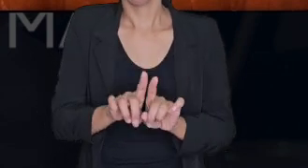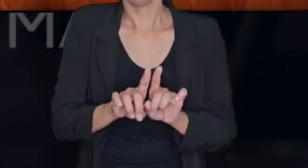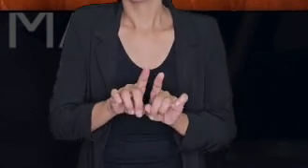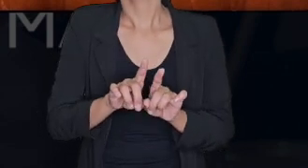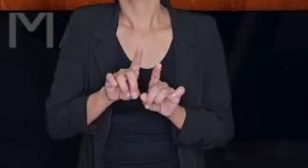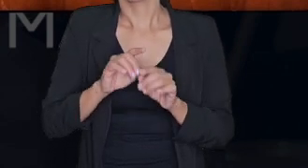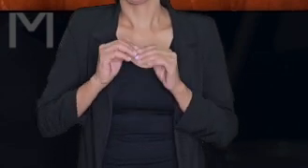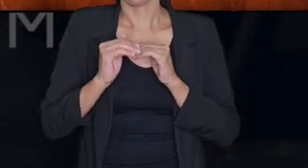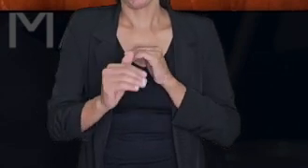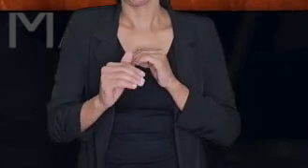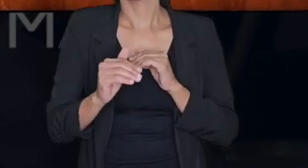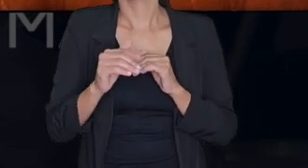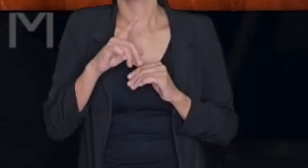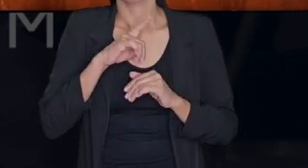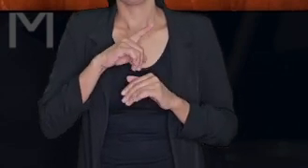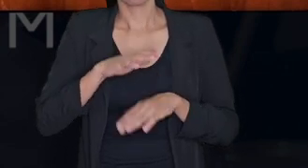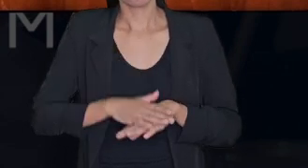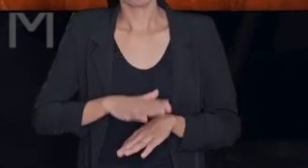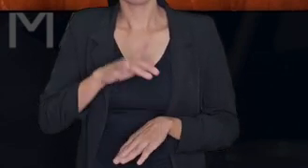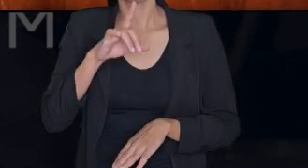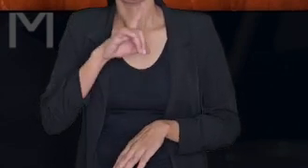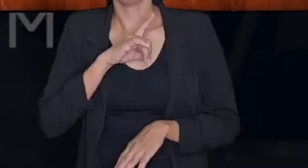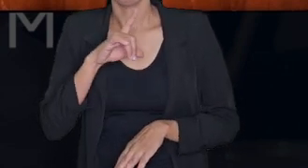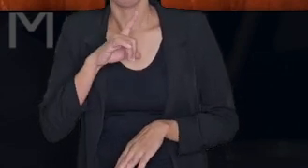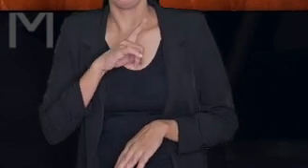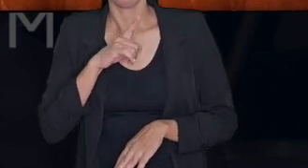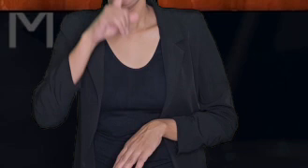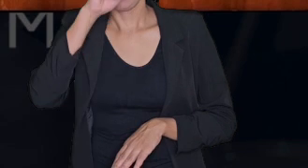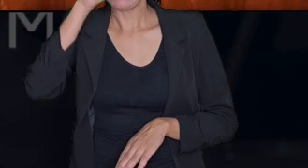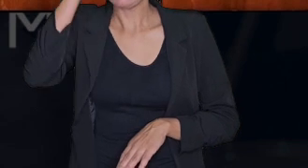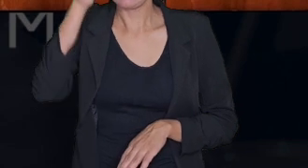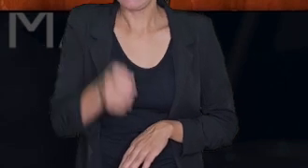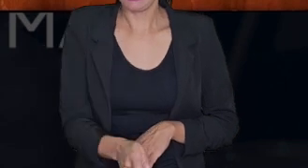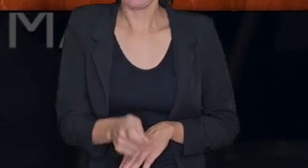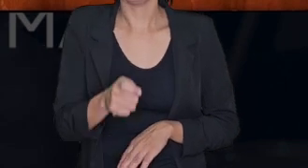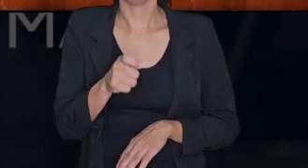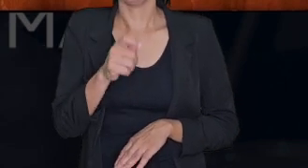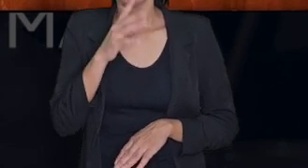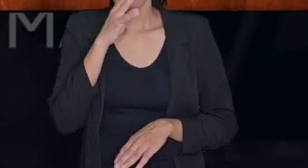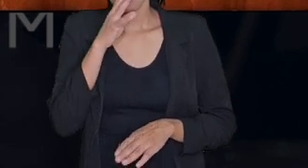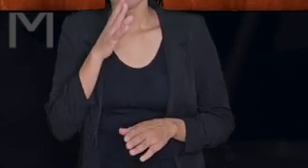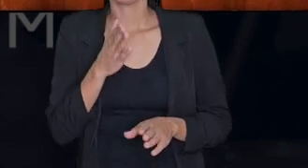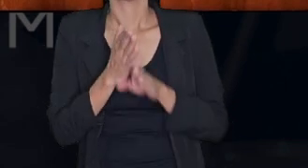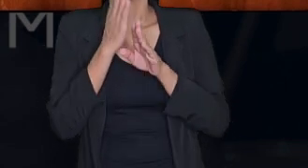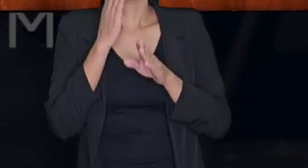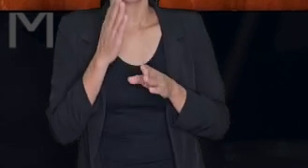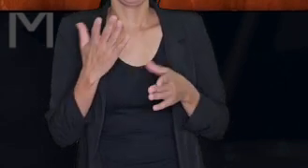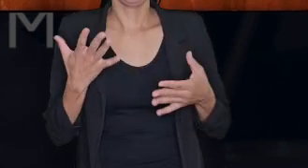de união estável, declaratória de união estável, por mais que haja uma sentença